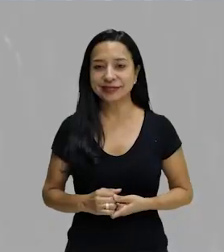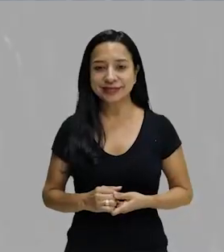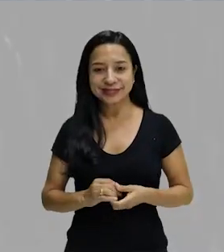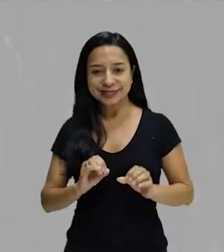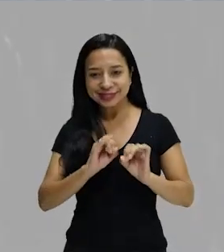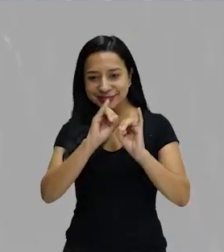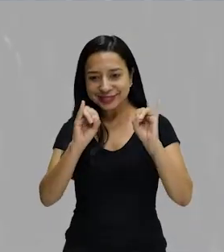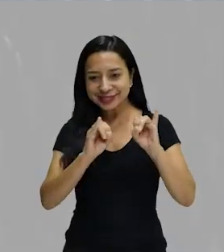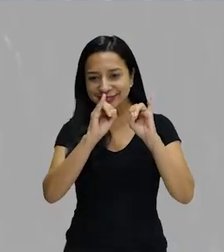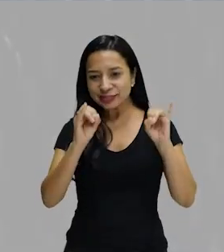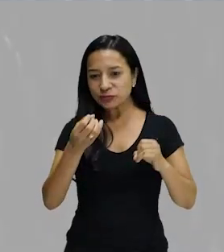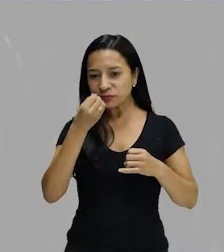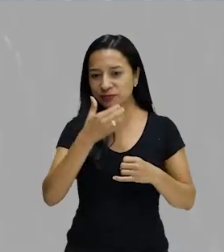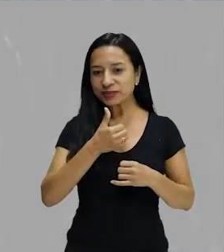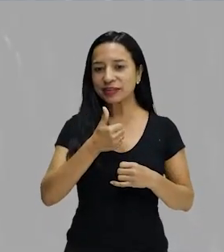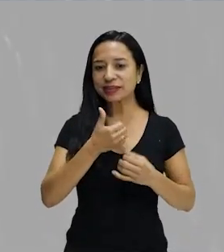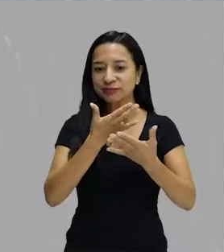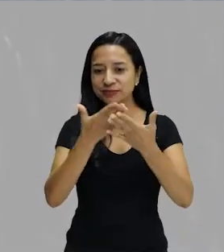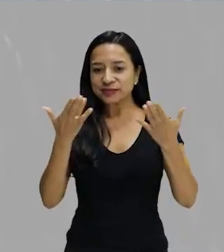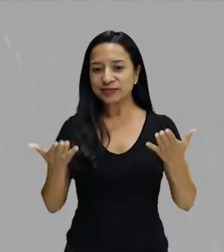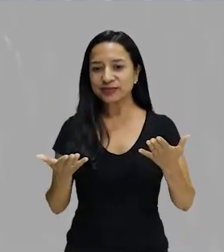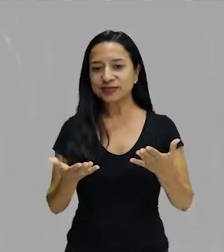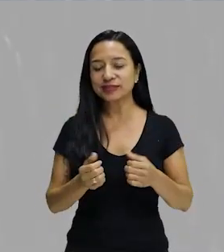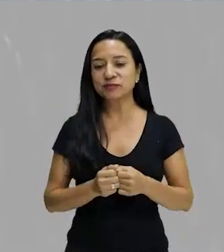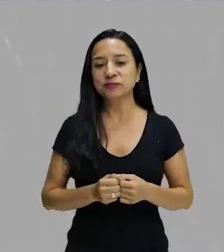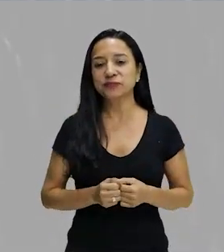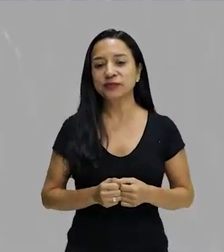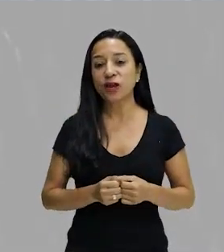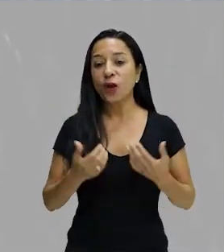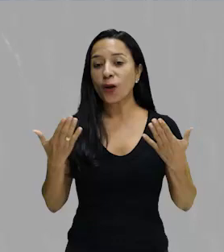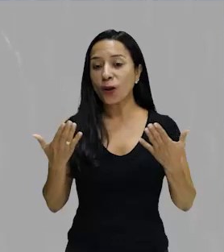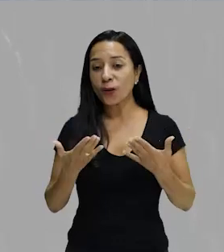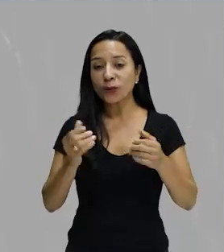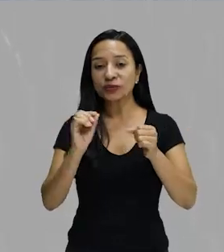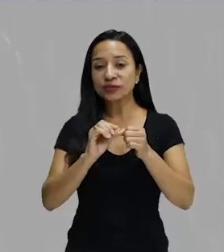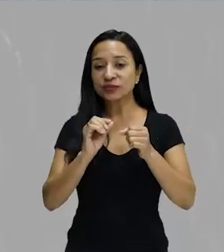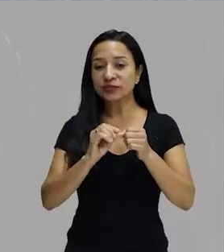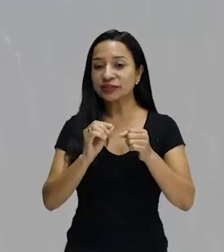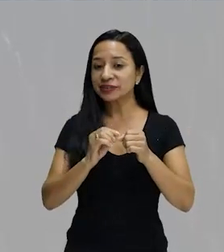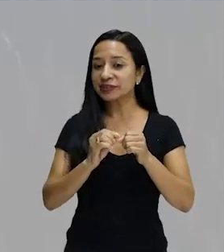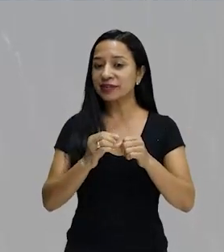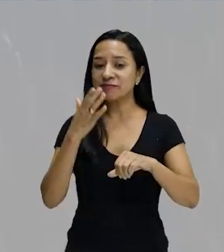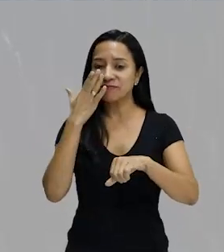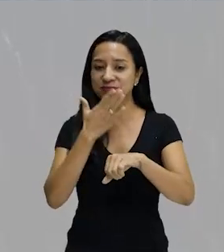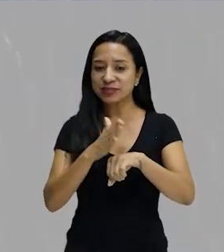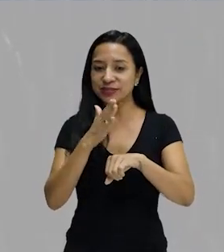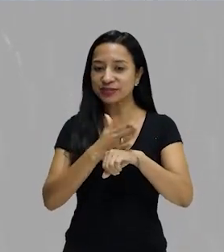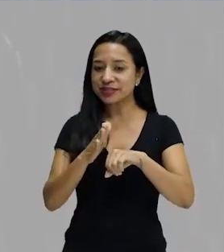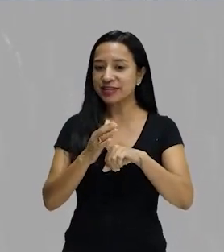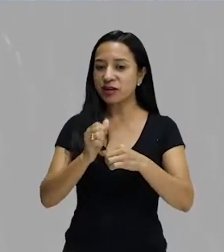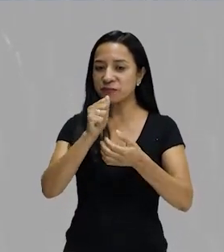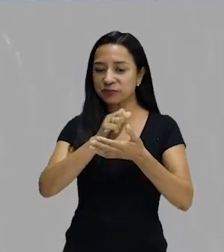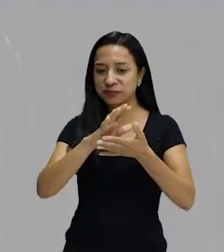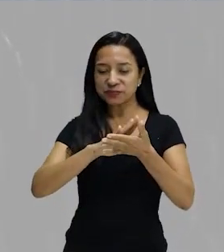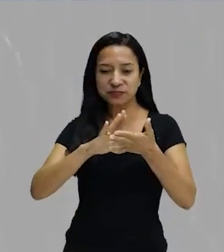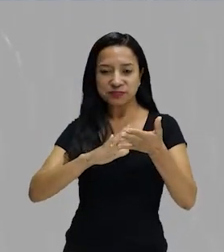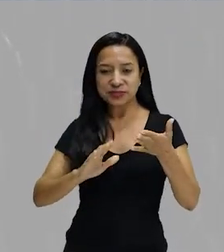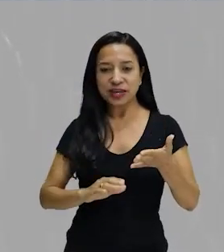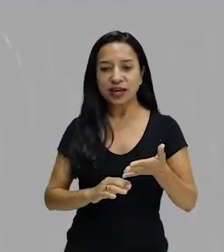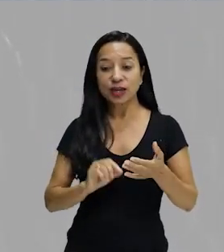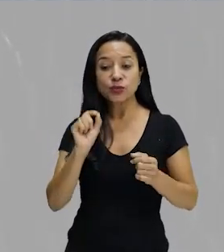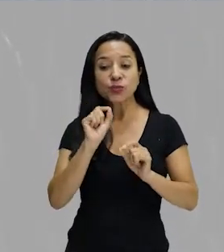Oi, chuchus, tudo bem com vocês? Hoje nós vamos fazer o que? Aplicar em exercícios aquilo que nós